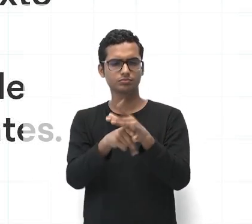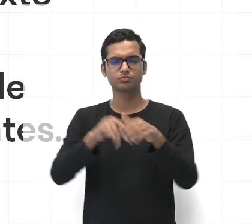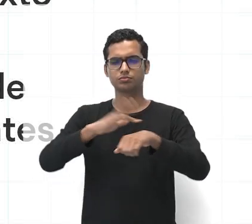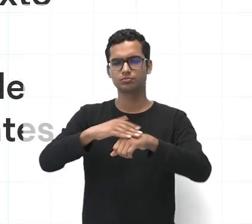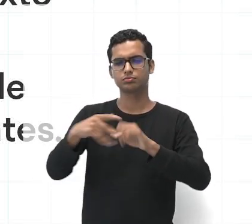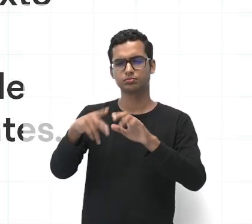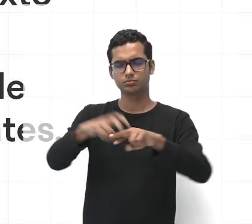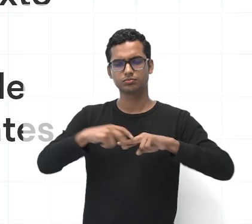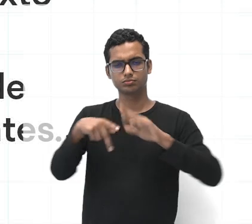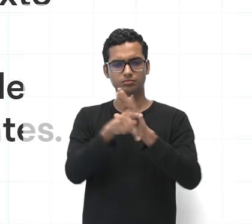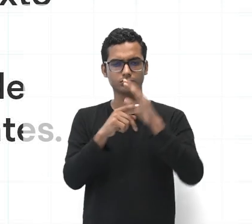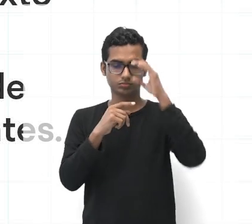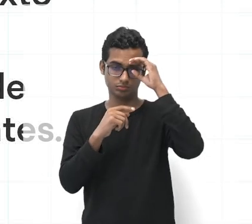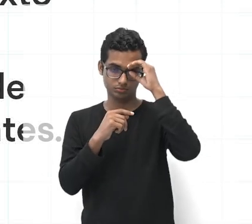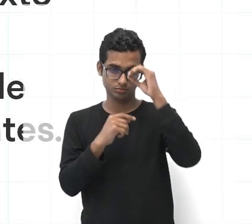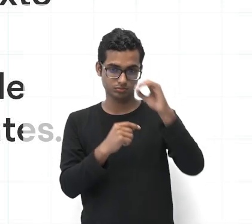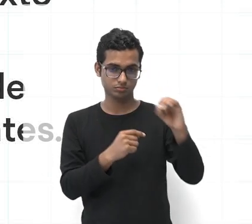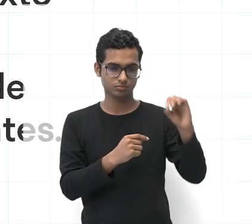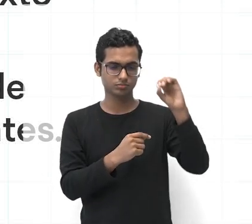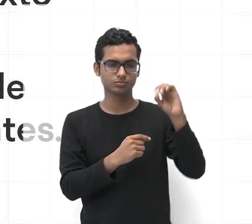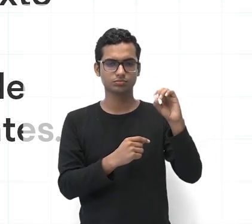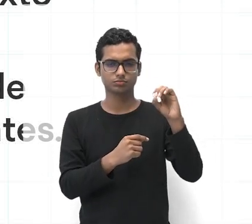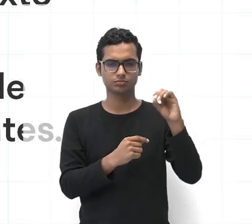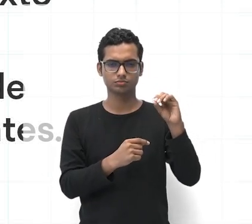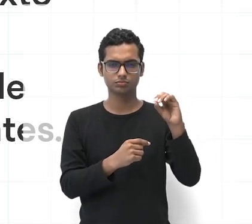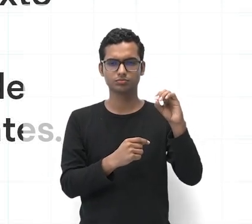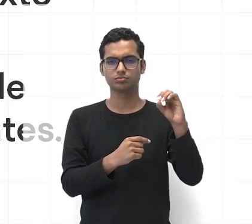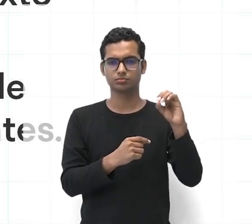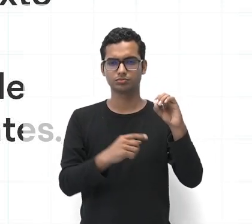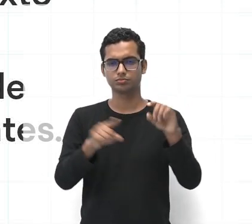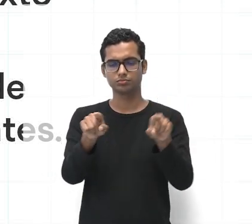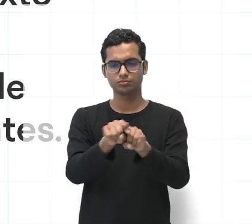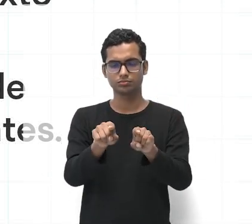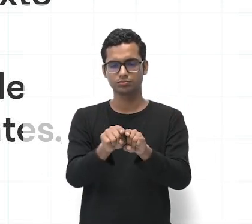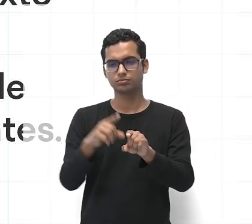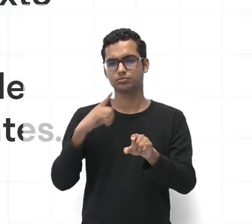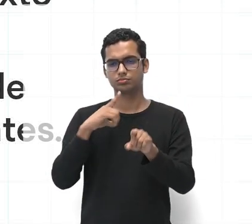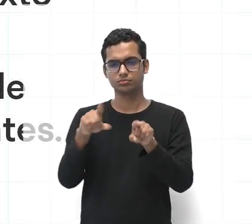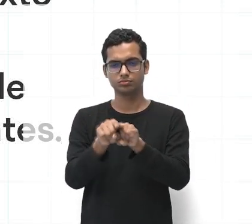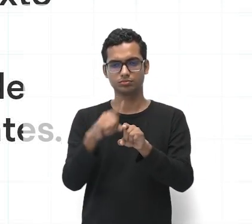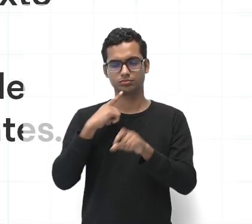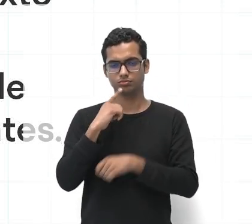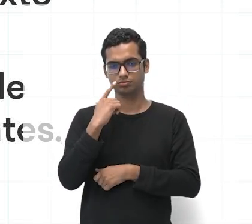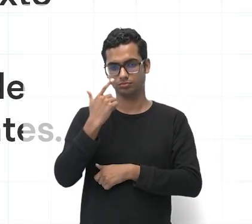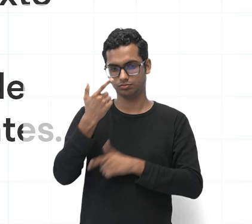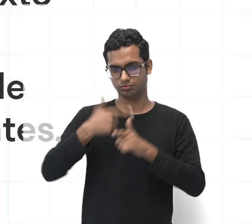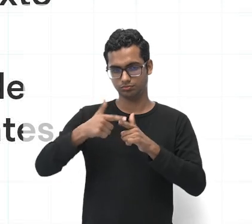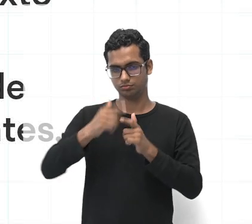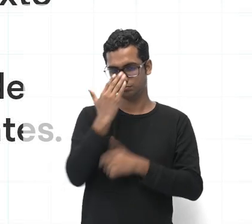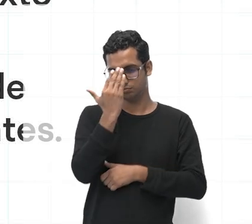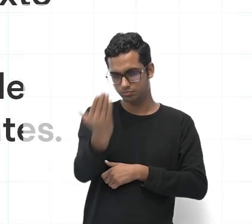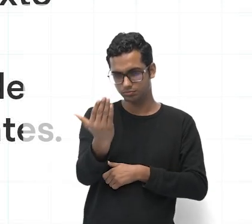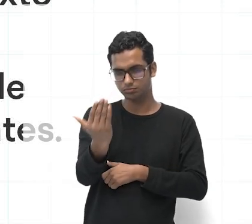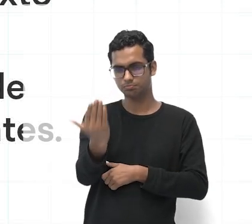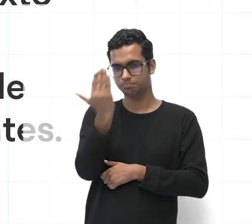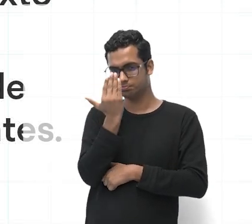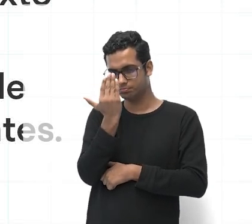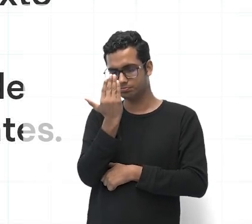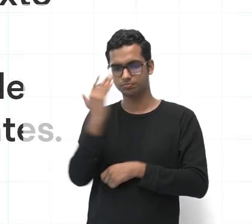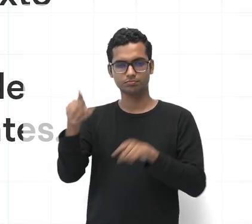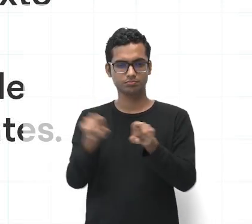do objeto, doenças oriundas da formação ocular, miopia, astigmatismo